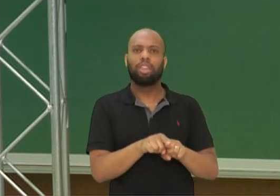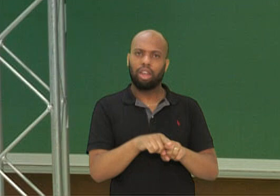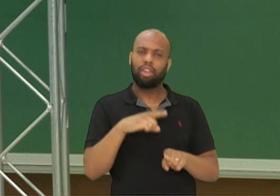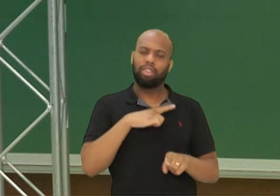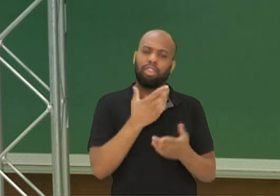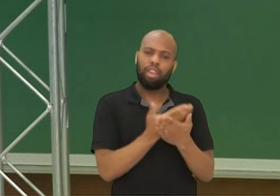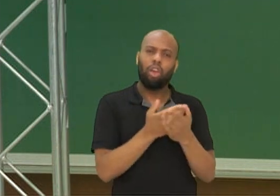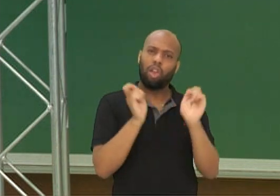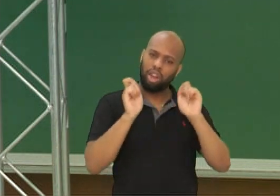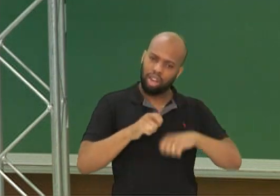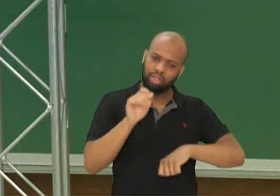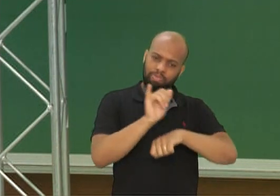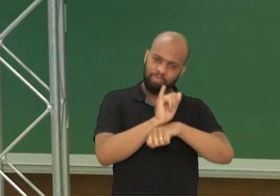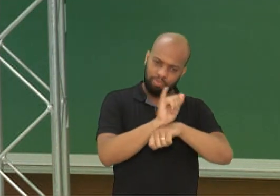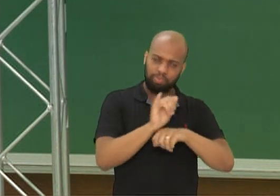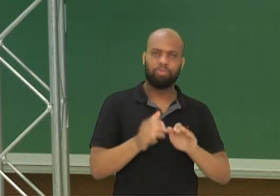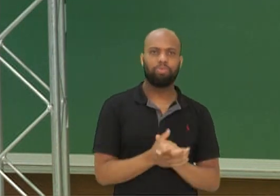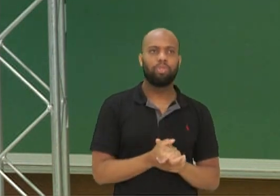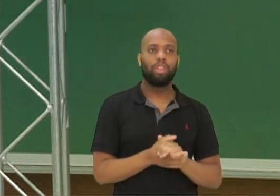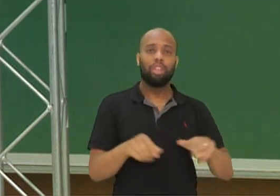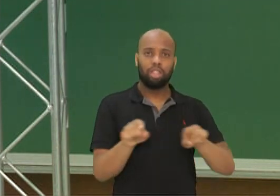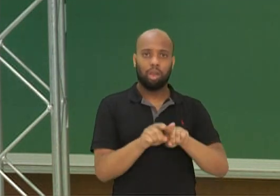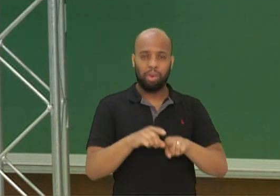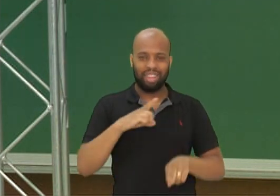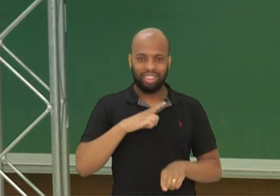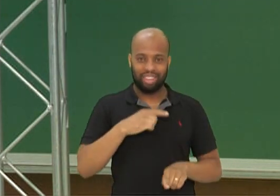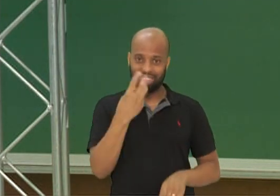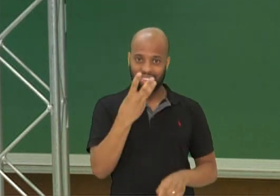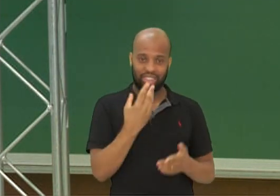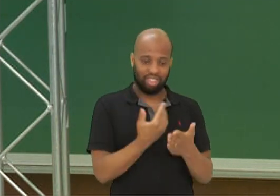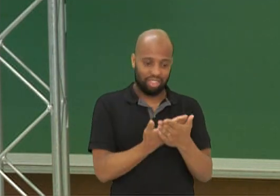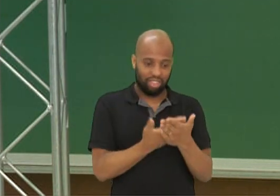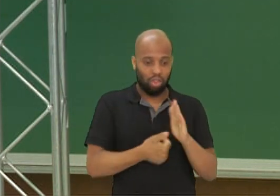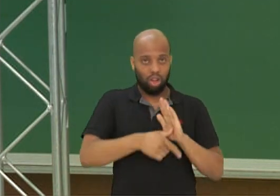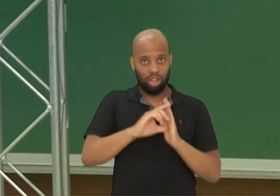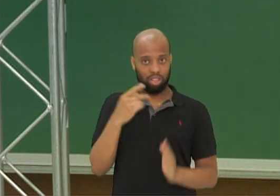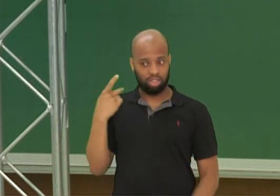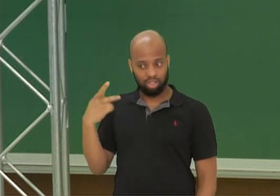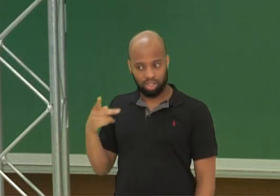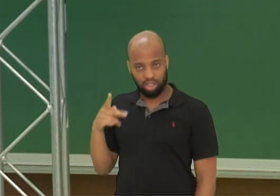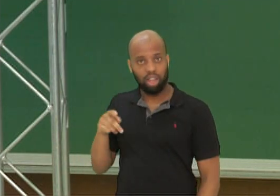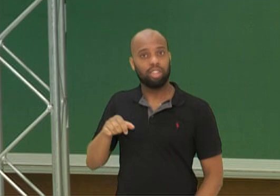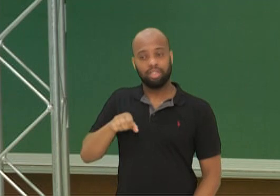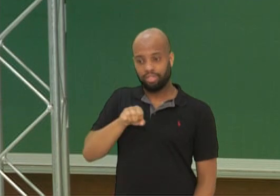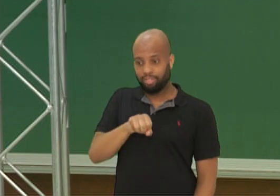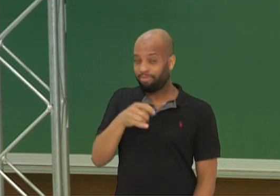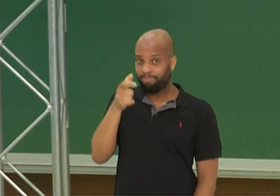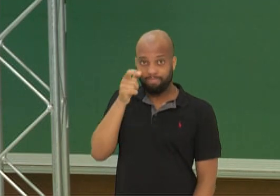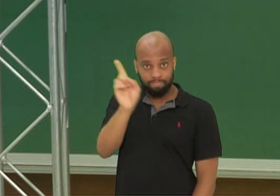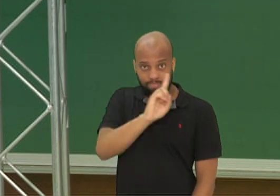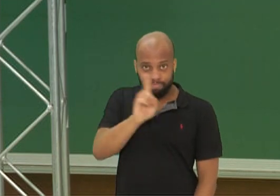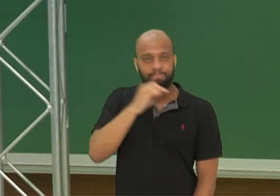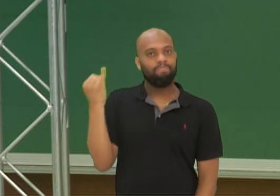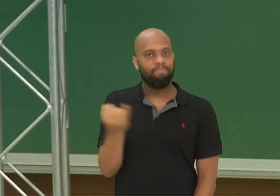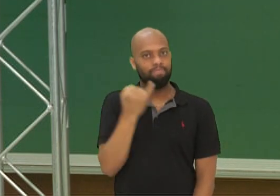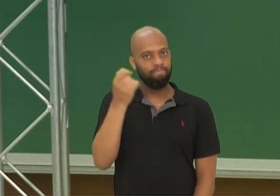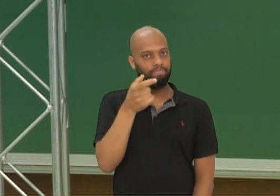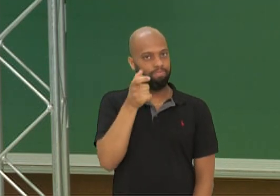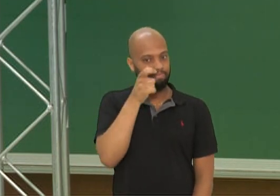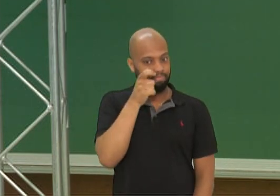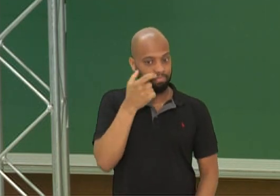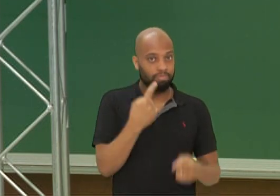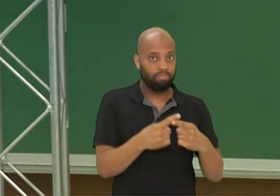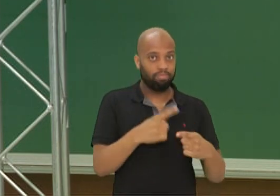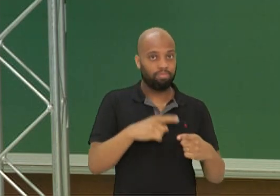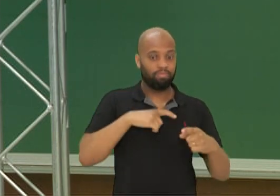nossas, inclusive as três aulas anteriores a essa, eu dou a dica aqui, hein? Muito importante você revisitar. A gente falou de